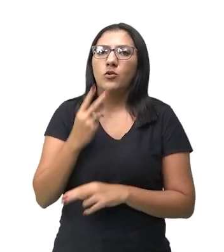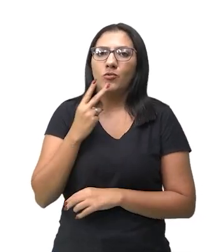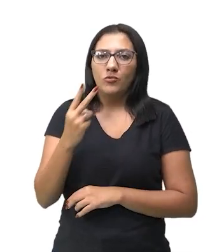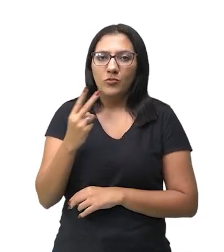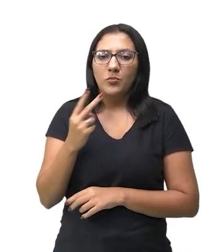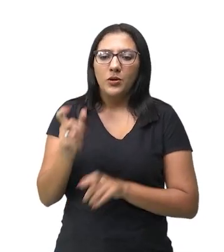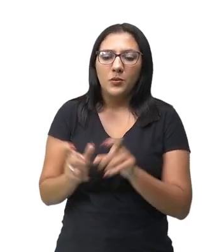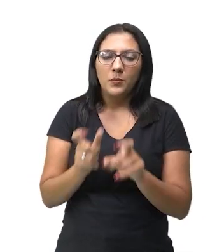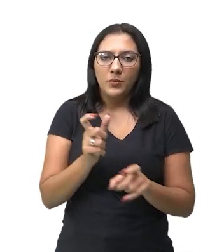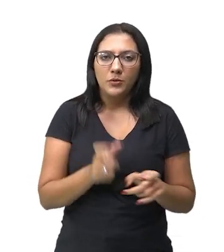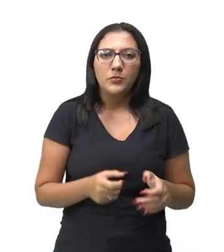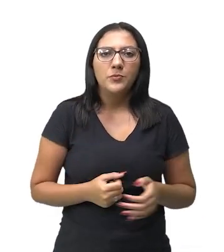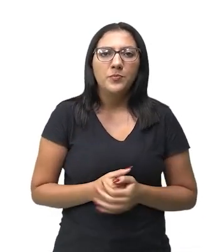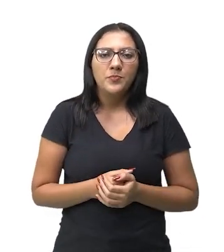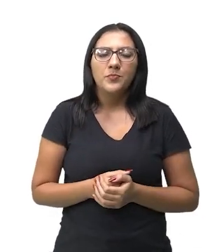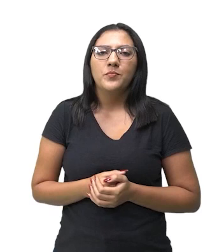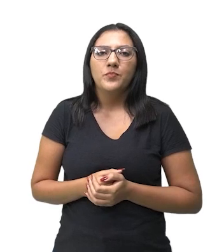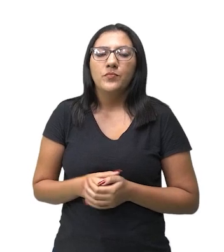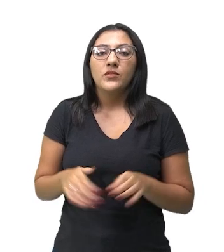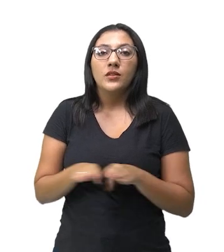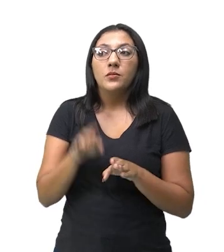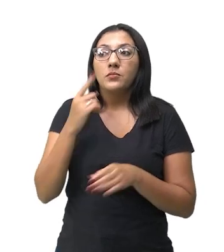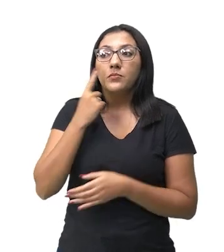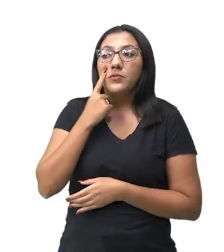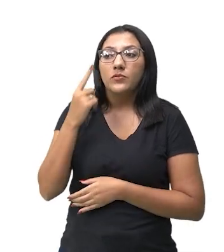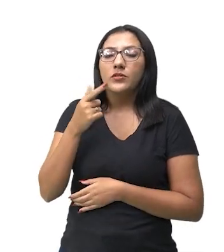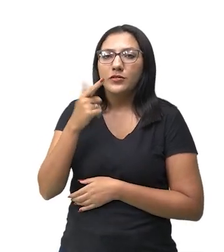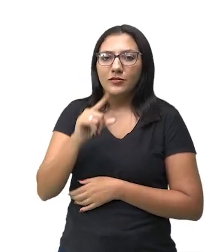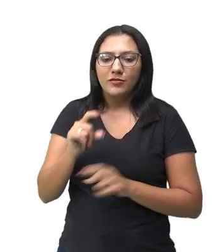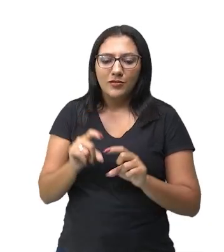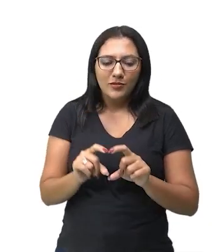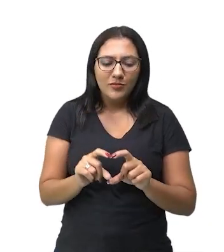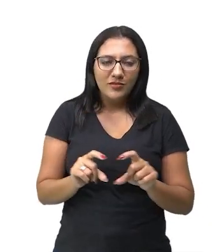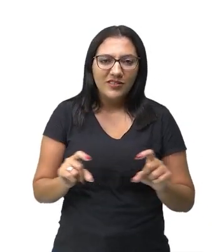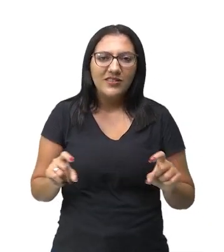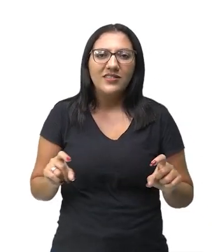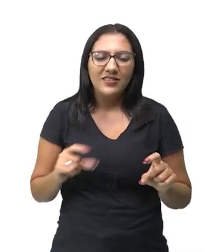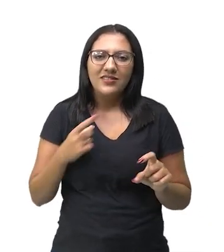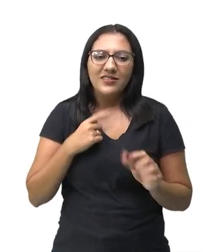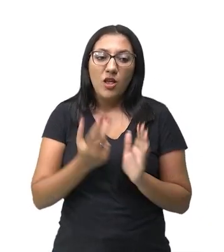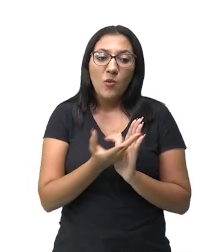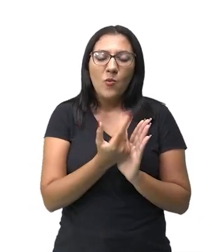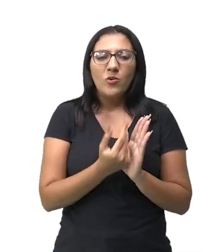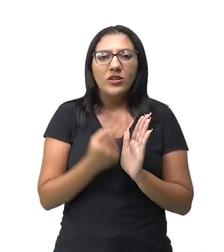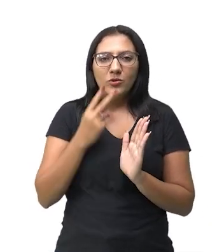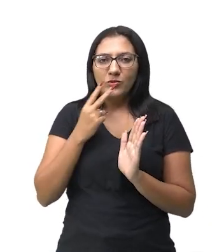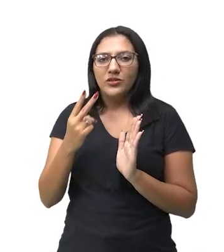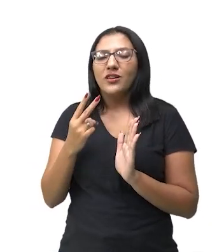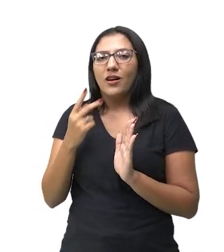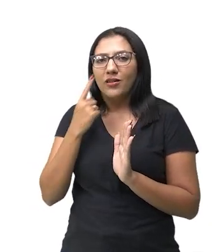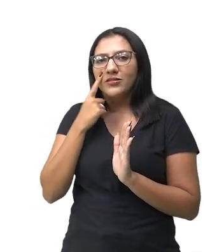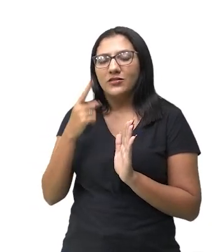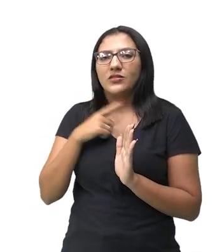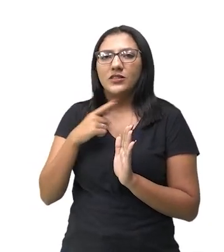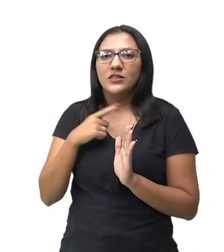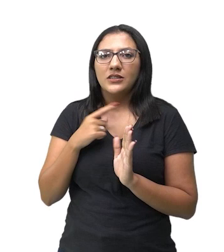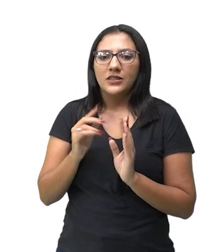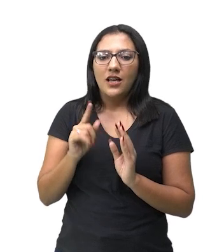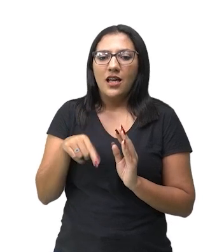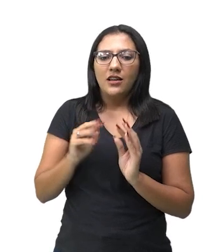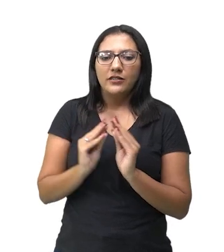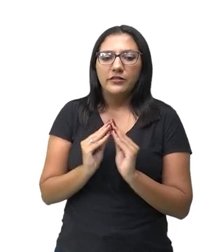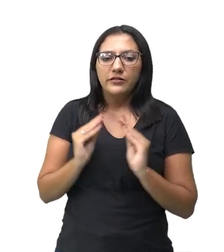tabaco possui mais de 7 mil produtos químicos. Então olhem aí, quanta informação